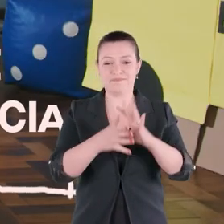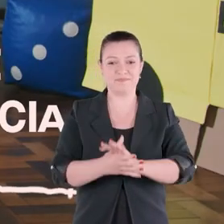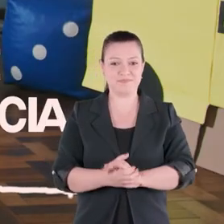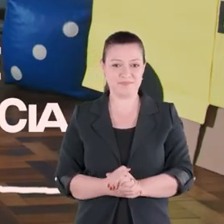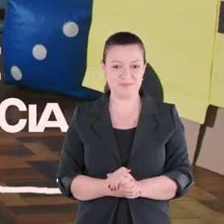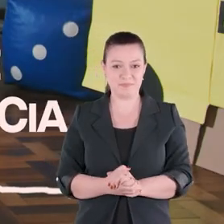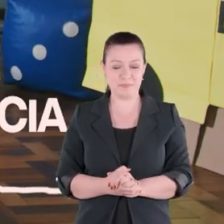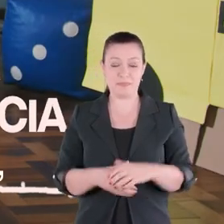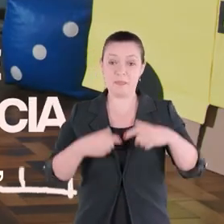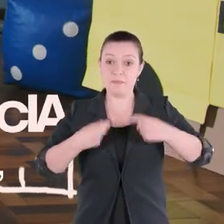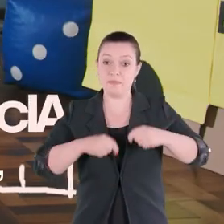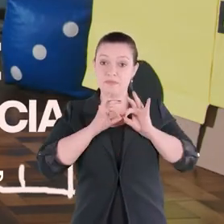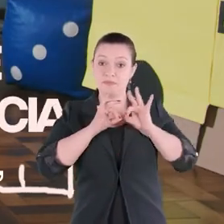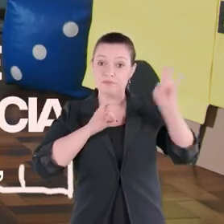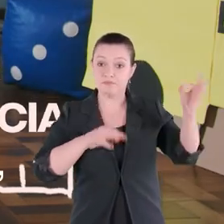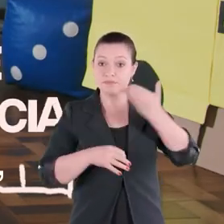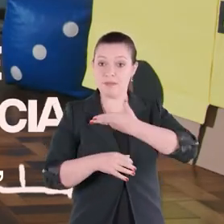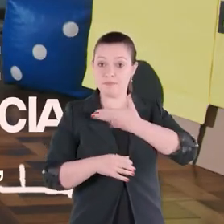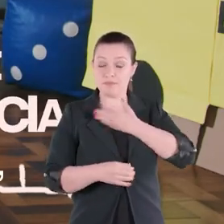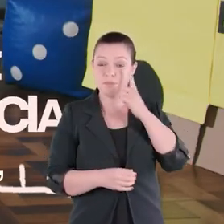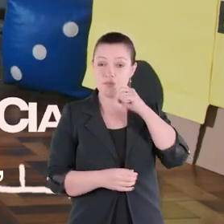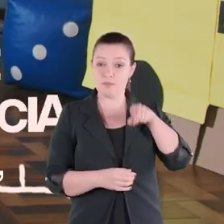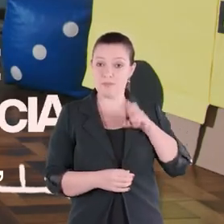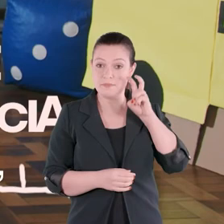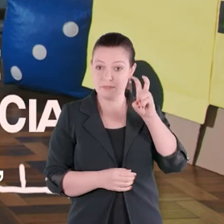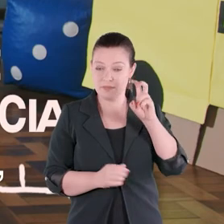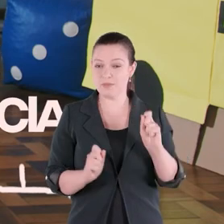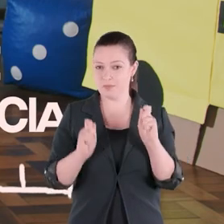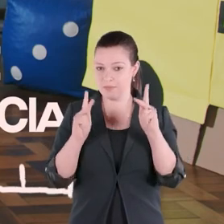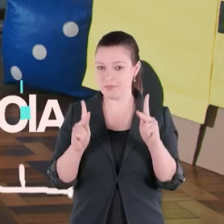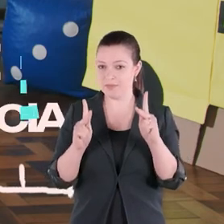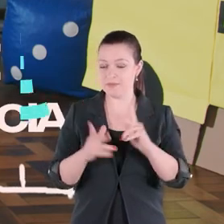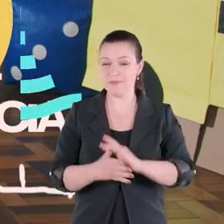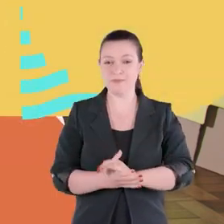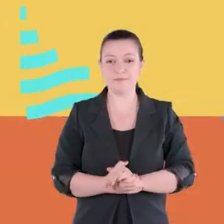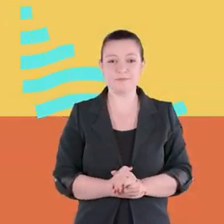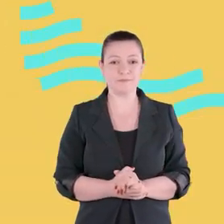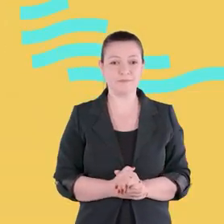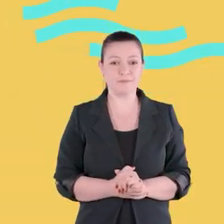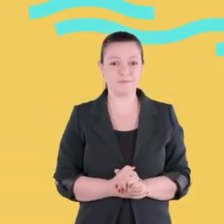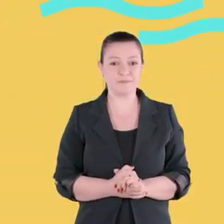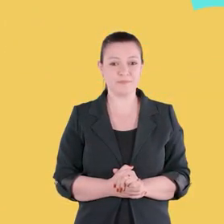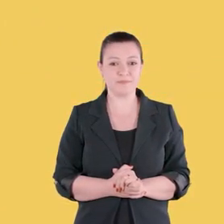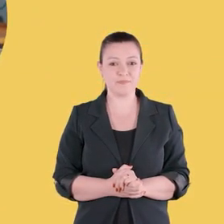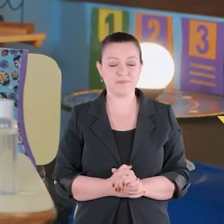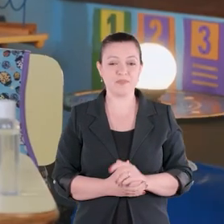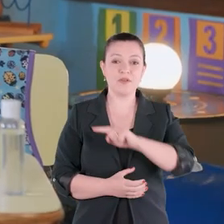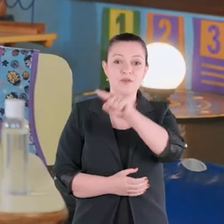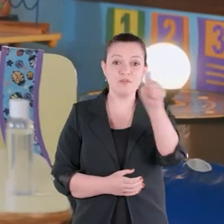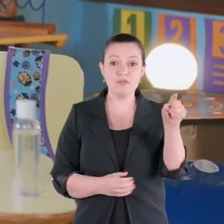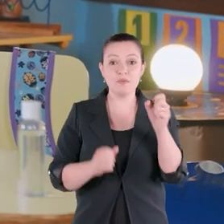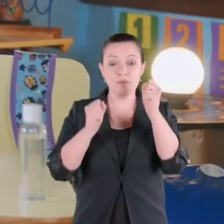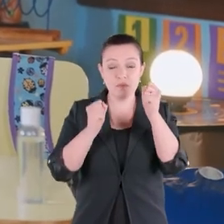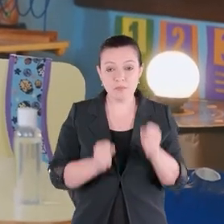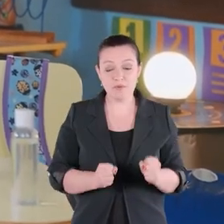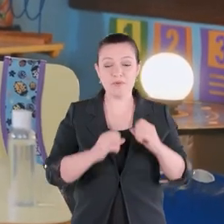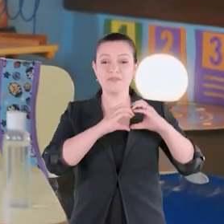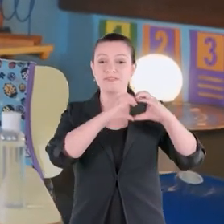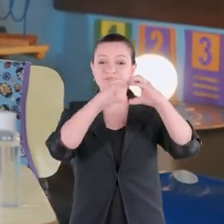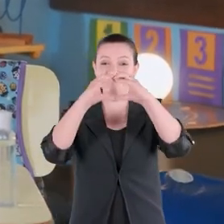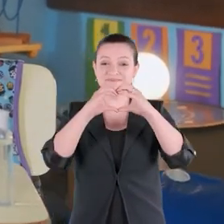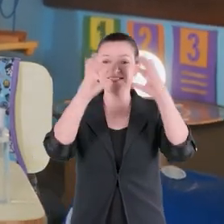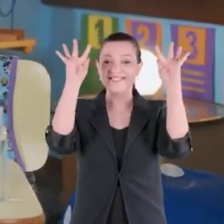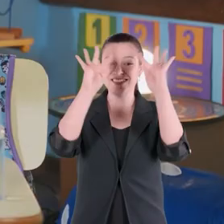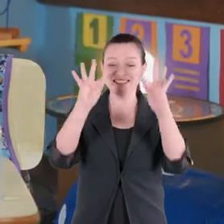E ficar 1,5 metro dos seus amigos, tá? Você pode